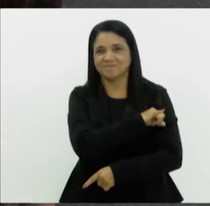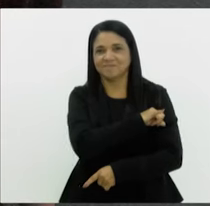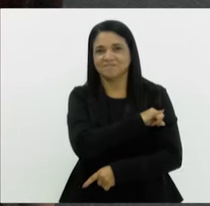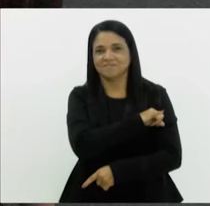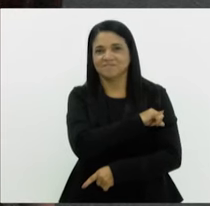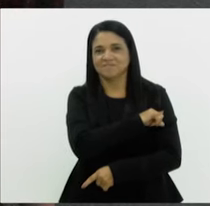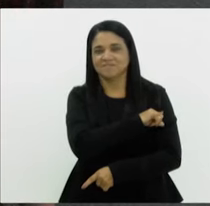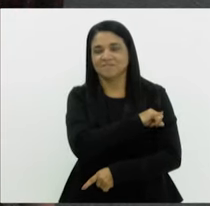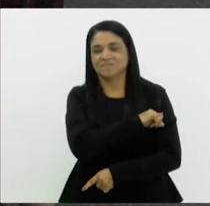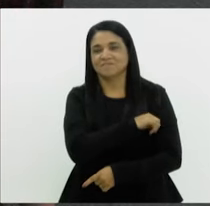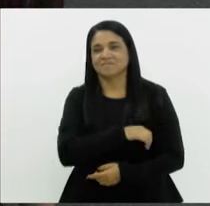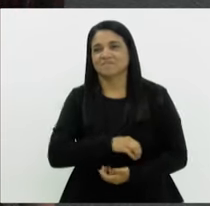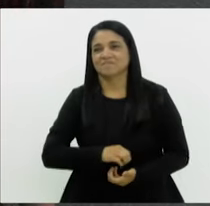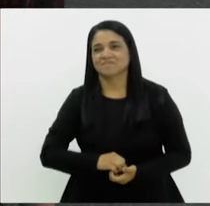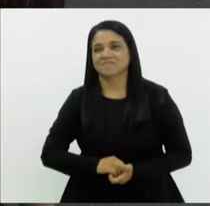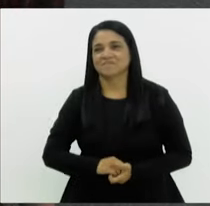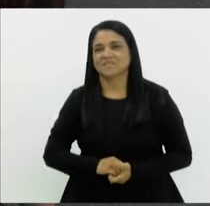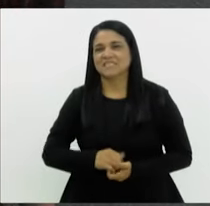das